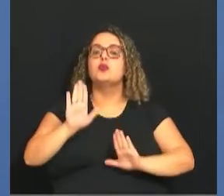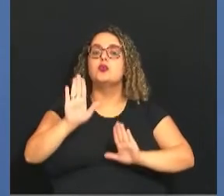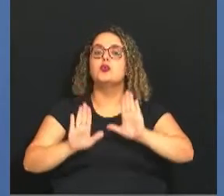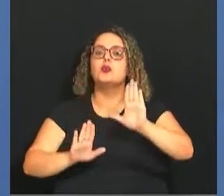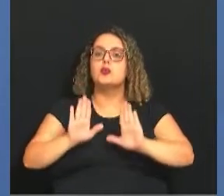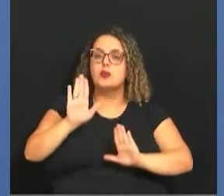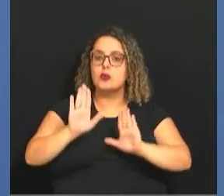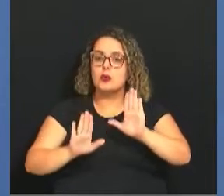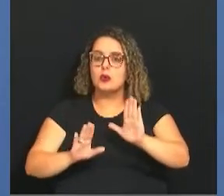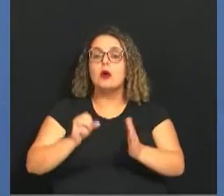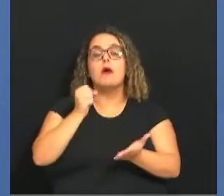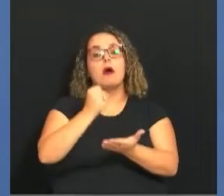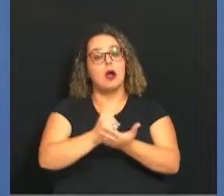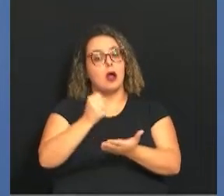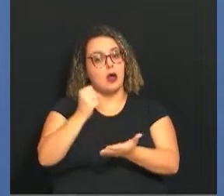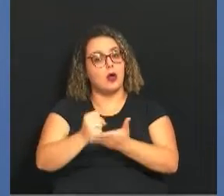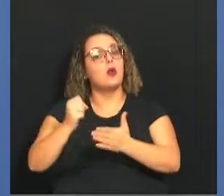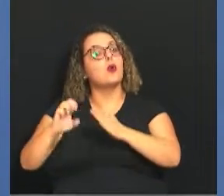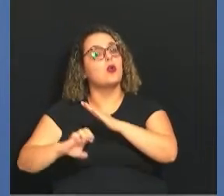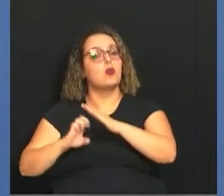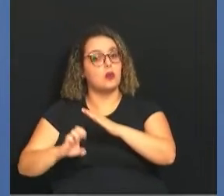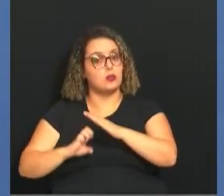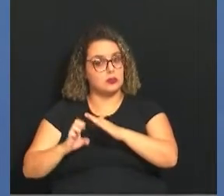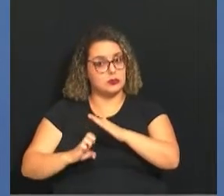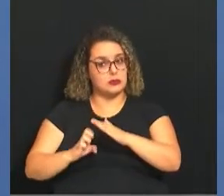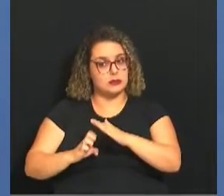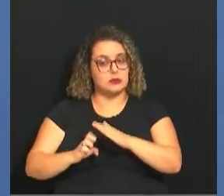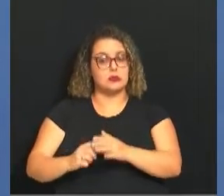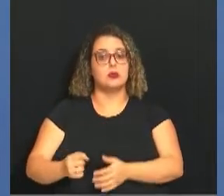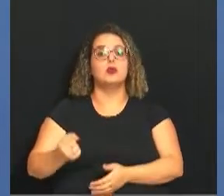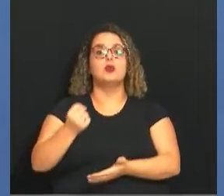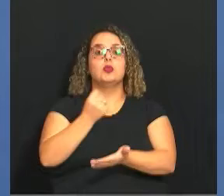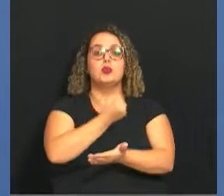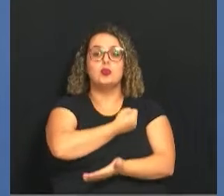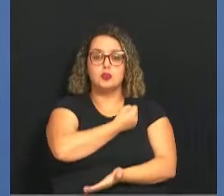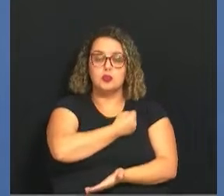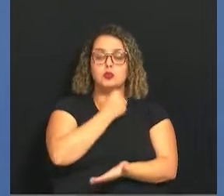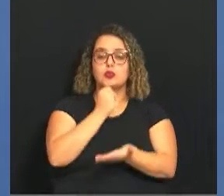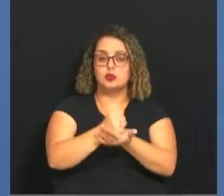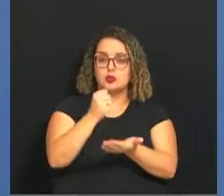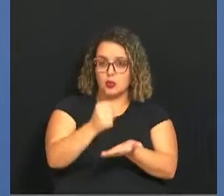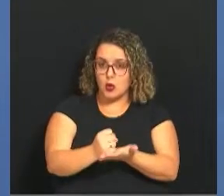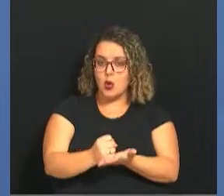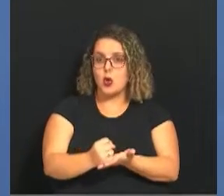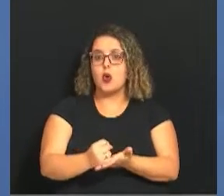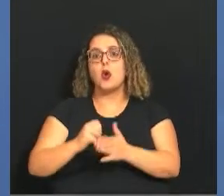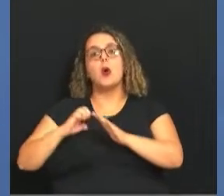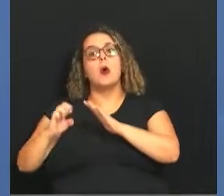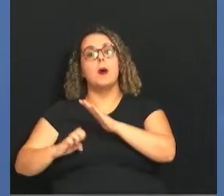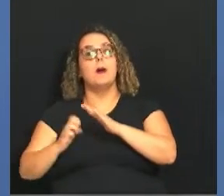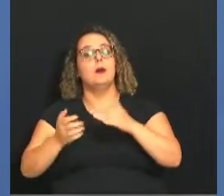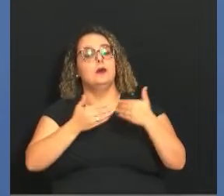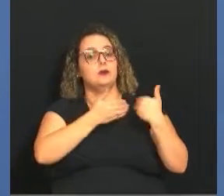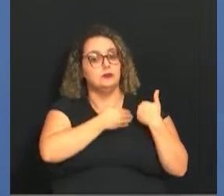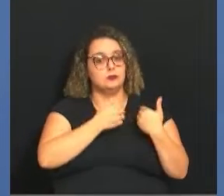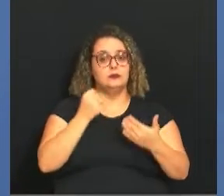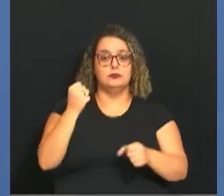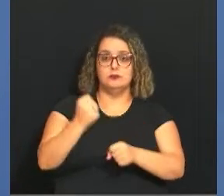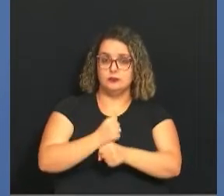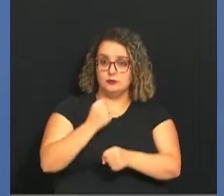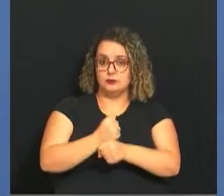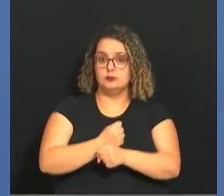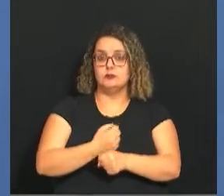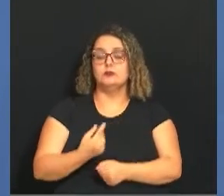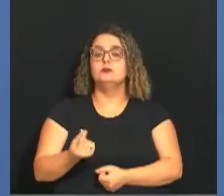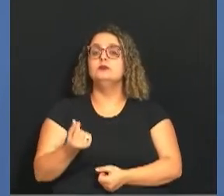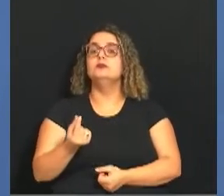à contratação da empresa responsável, o número do contrato, empresa responsável para executar a obra, o valor dela